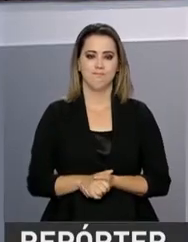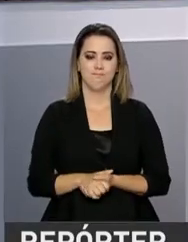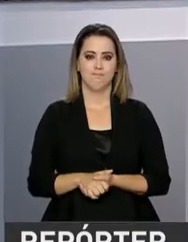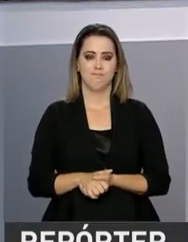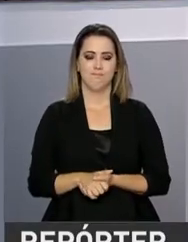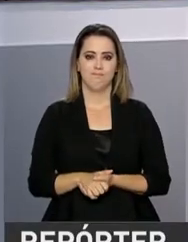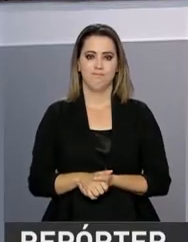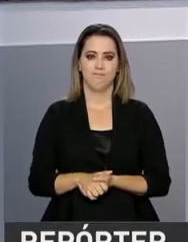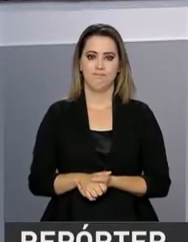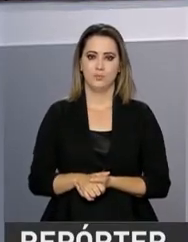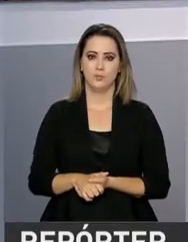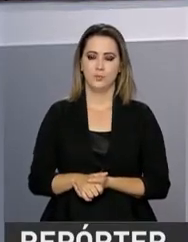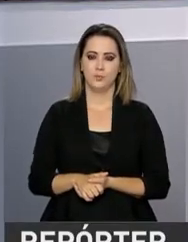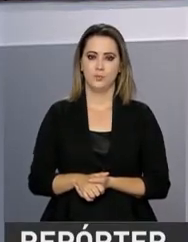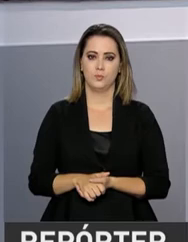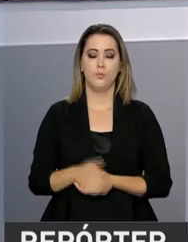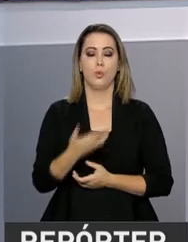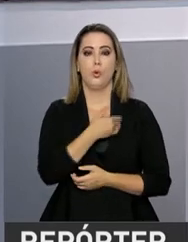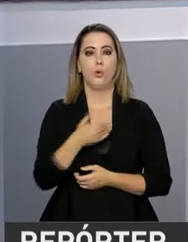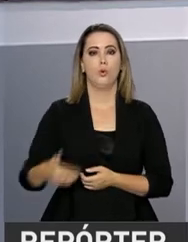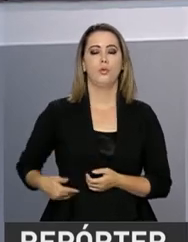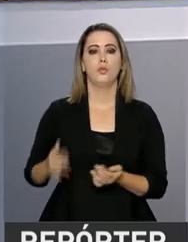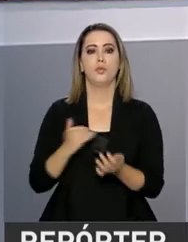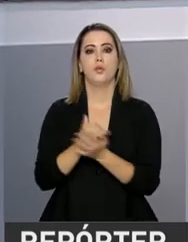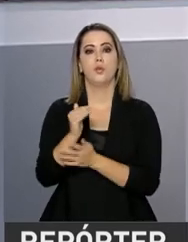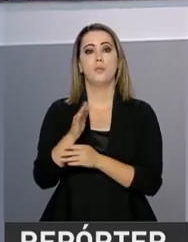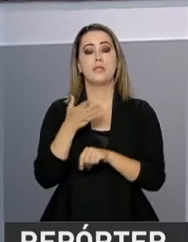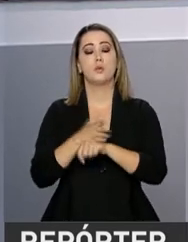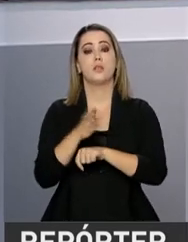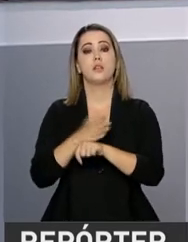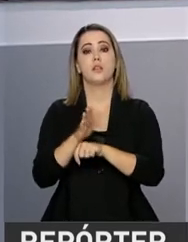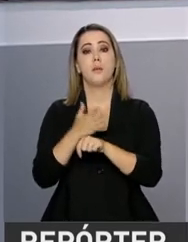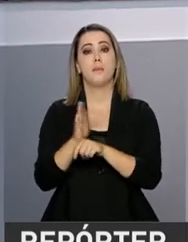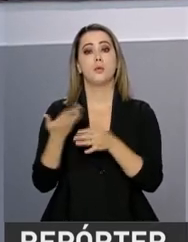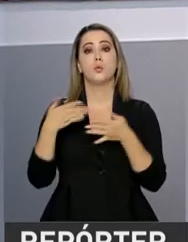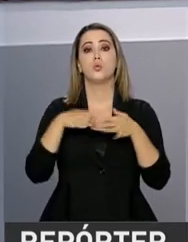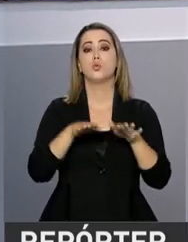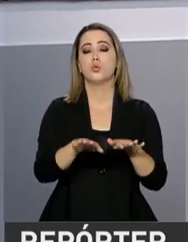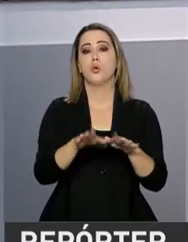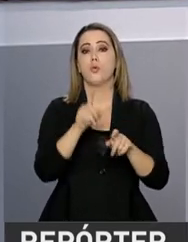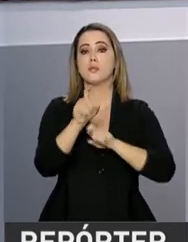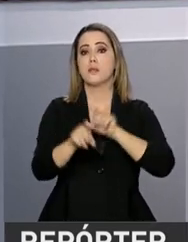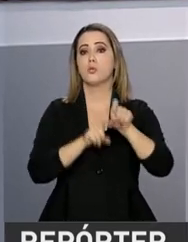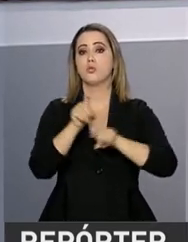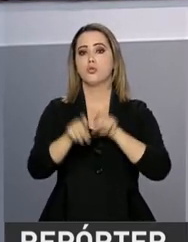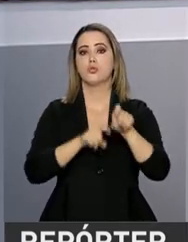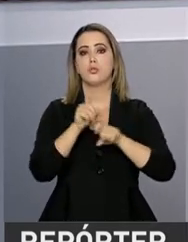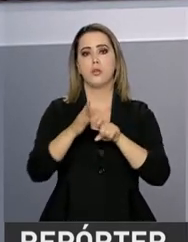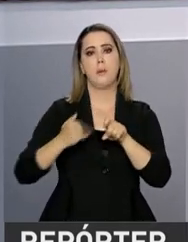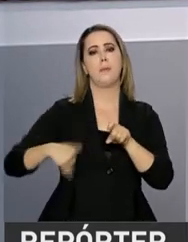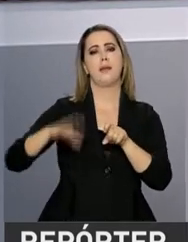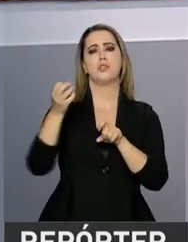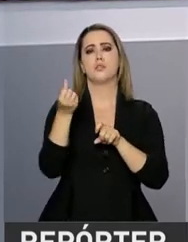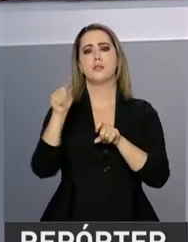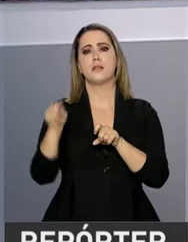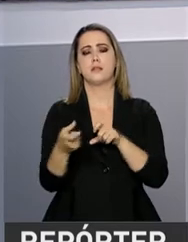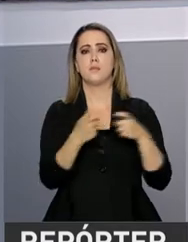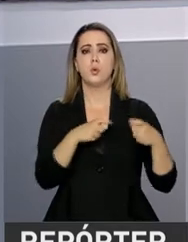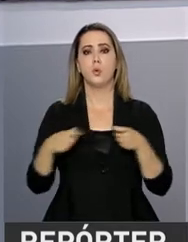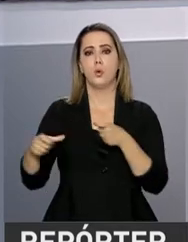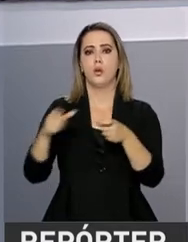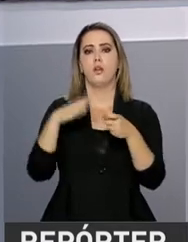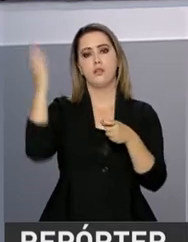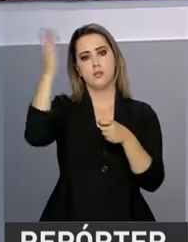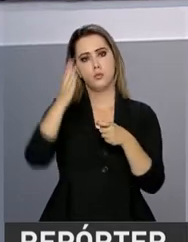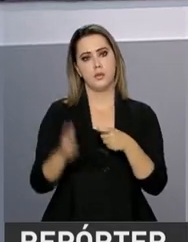governo vai iniciar um programa de capacitação de agentes de inclusão digital para atuar nos mais de 6 mil telecentros espalhados